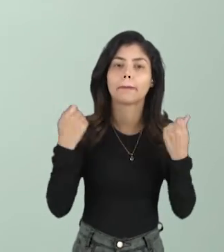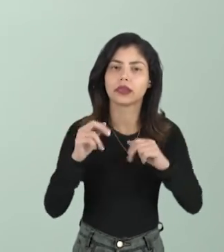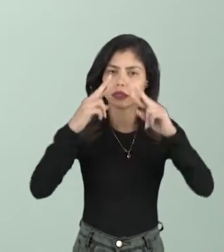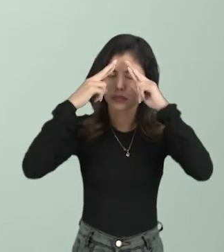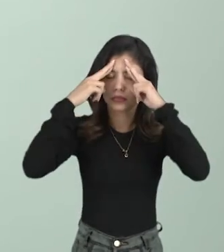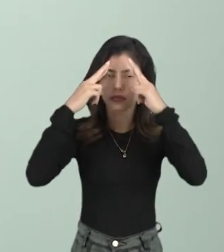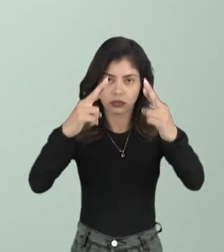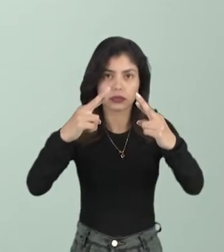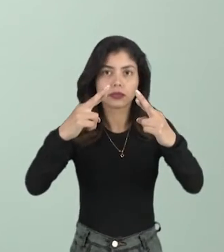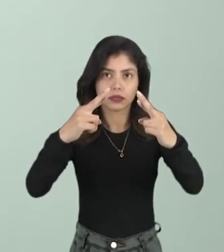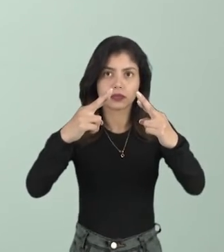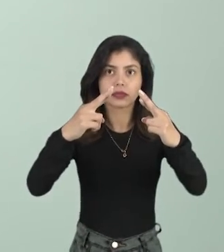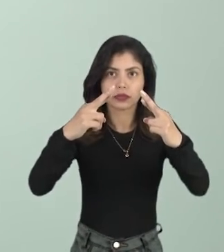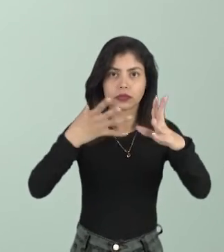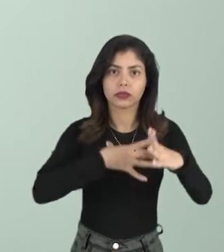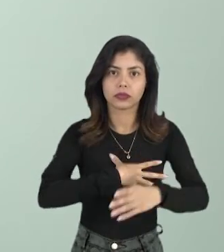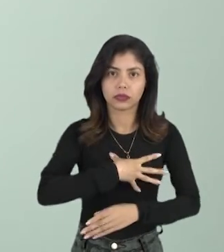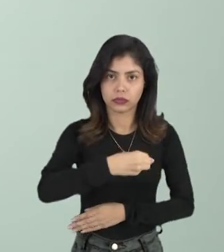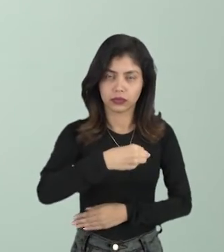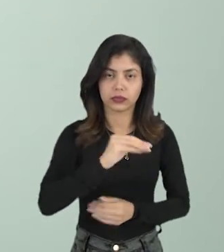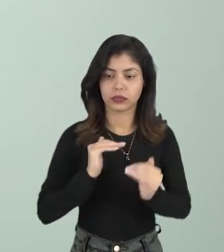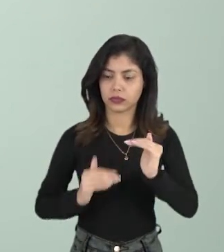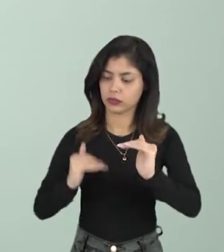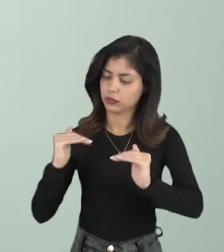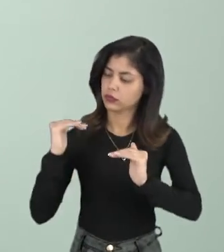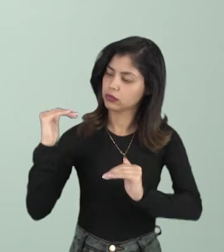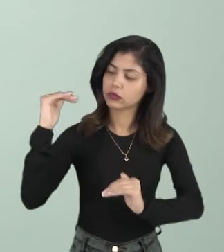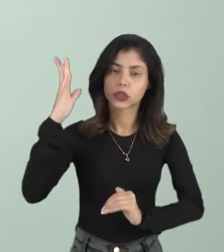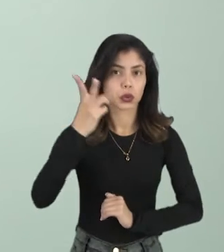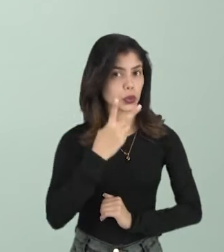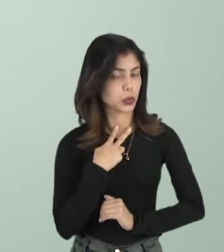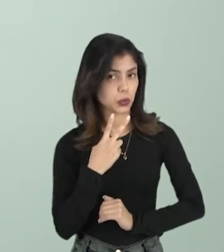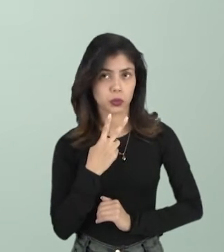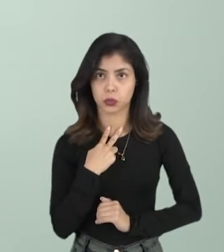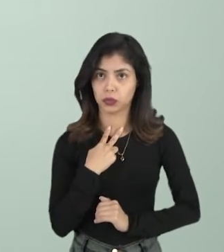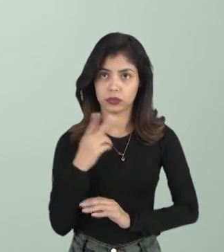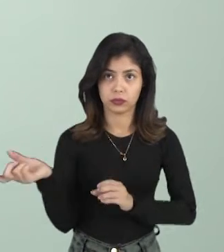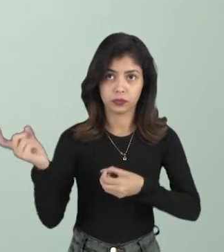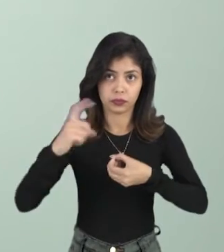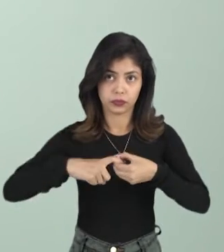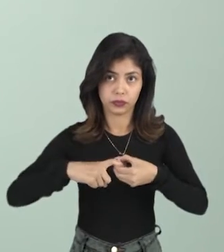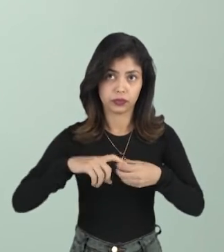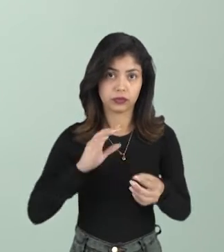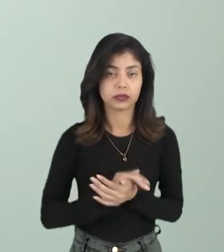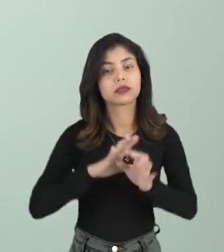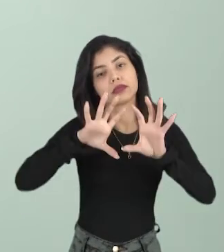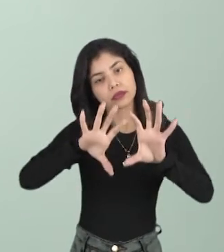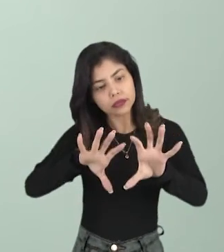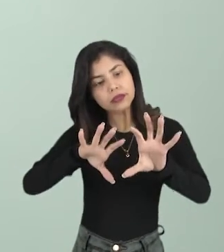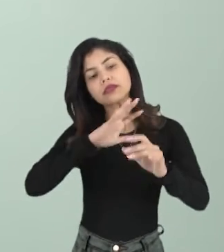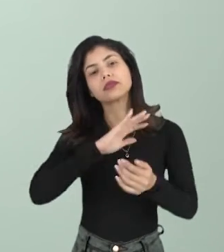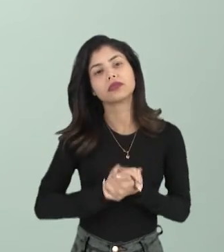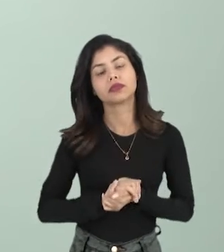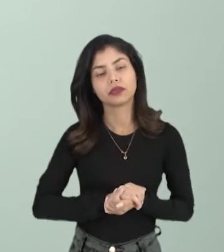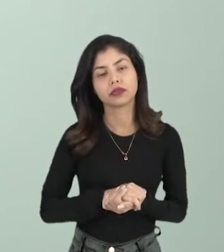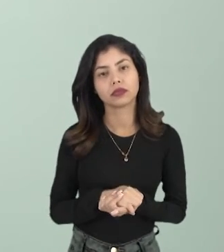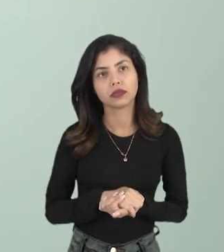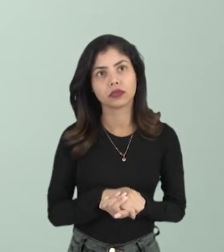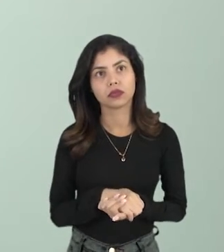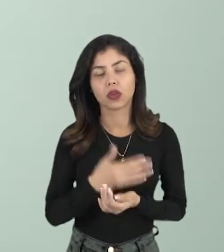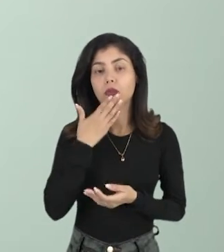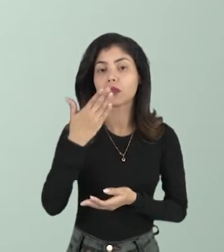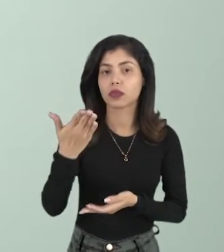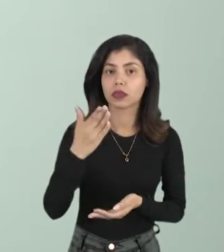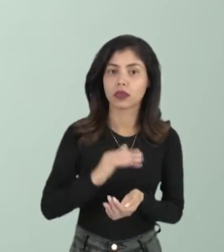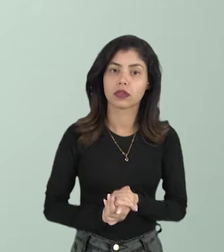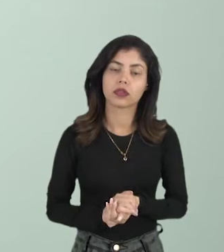que respeitar que os filhos estão crescendo, que ele não pode simplesmente voltar, aí não é